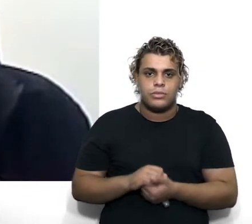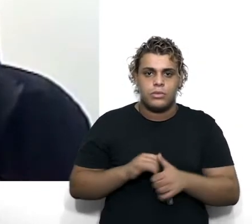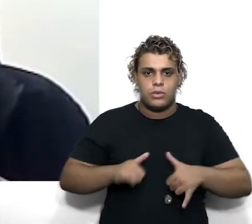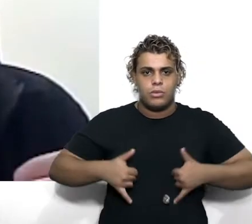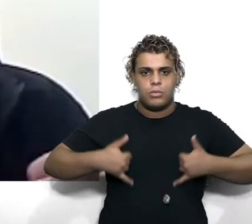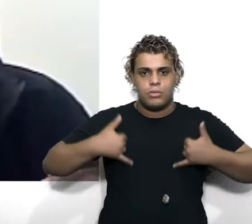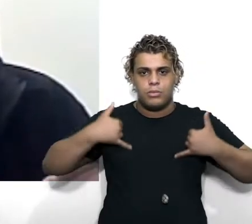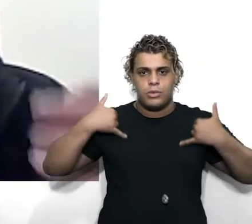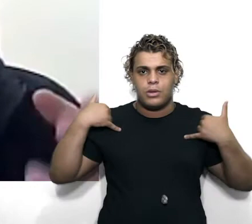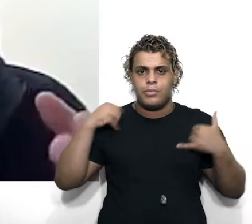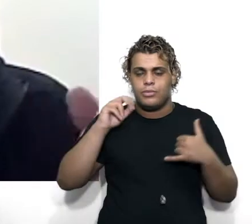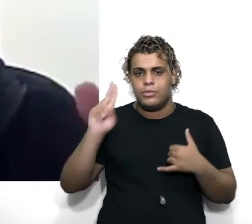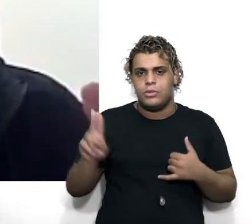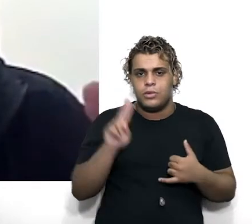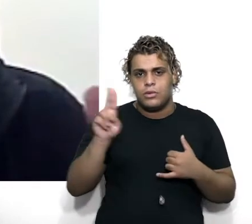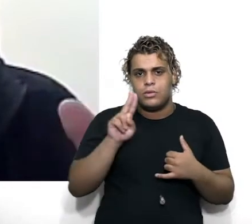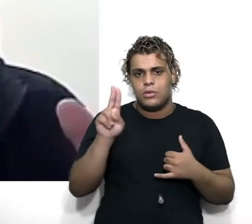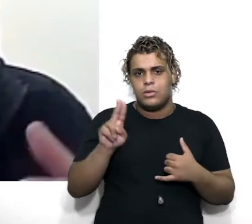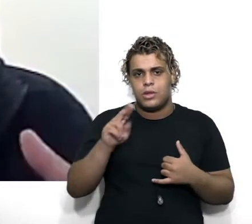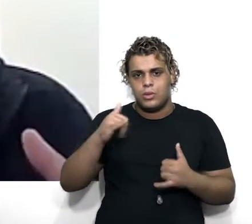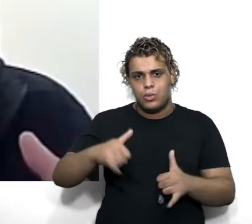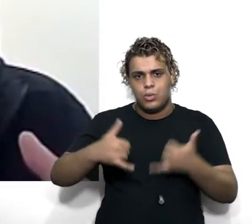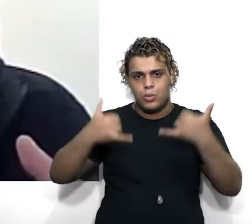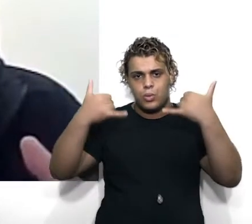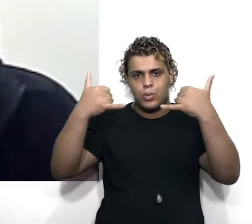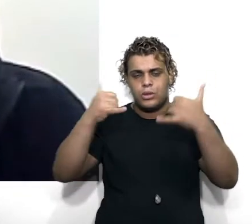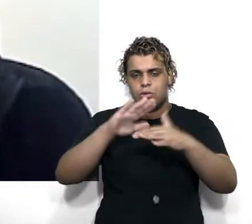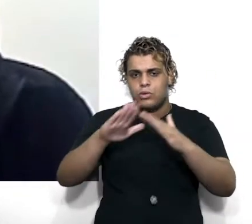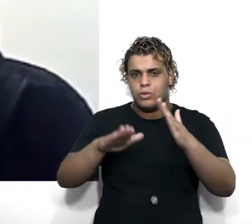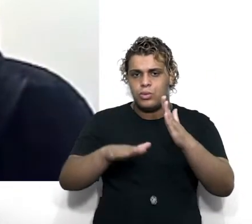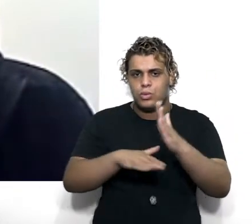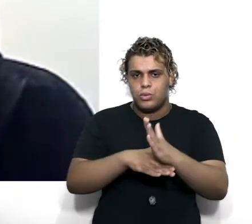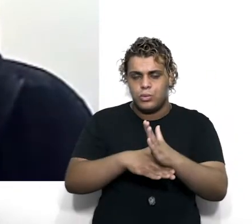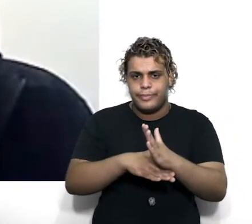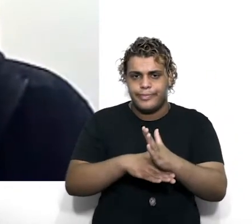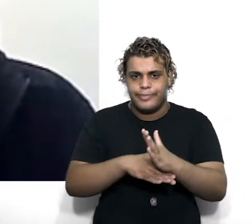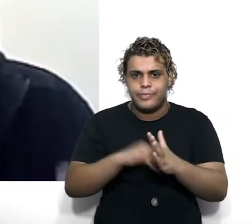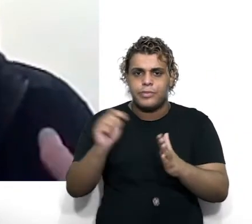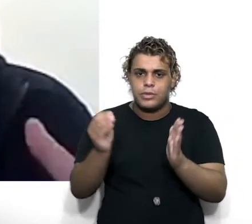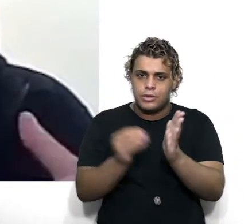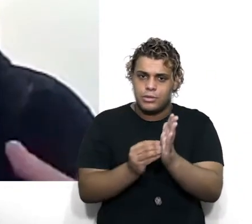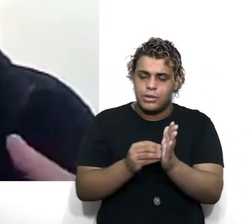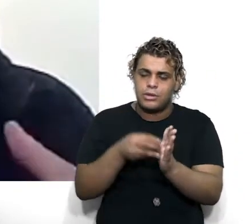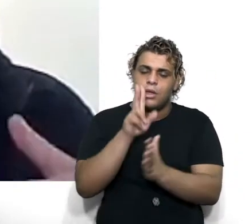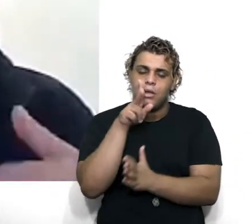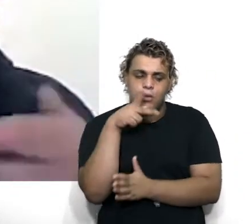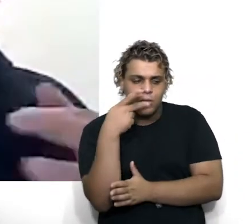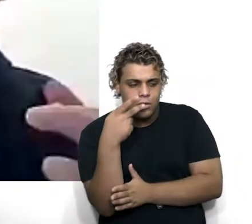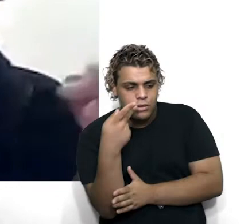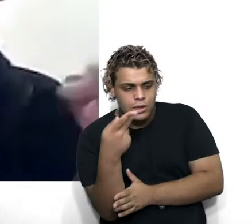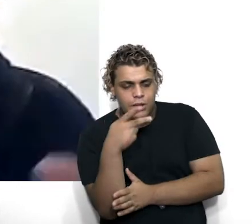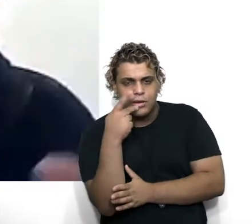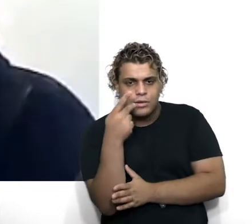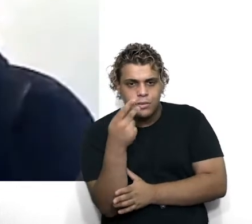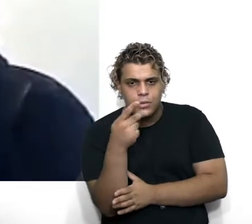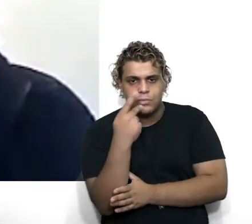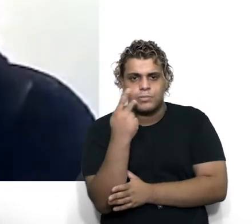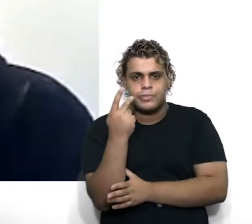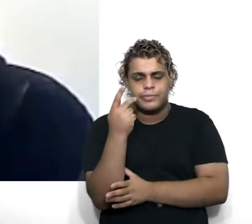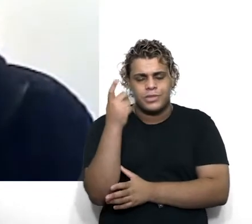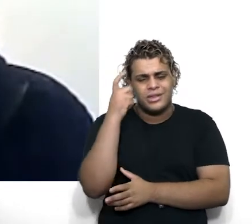para escrever o diário. Eu terminei nos últimos dias, e eu ia falando sobre isso, eu comecei gradualmente a ter dores de